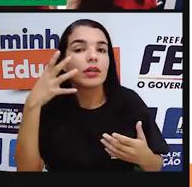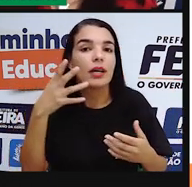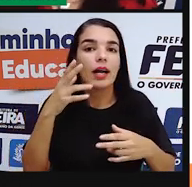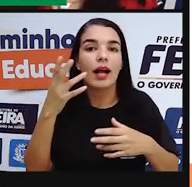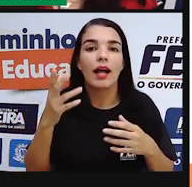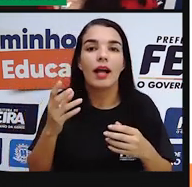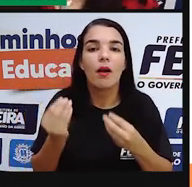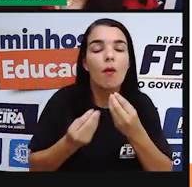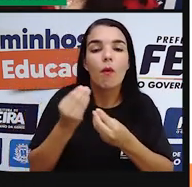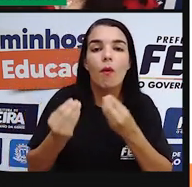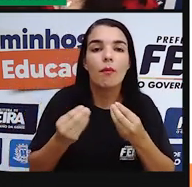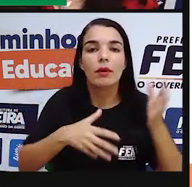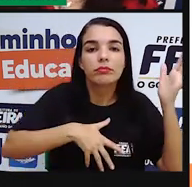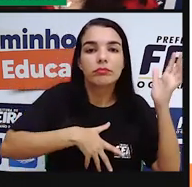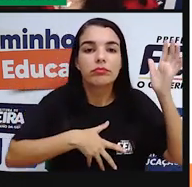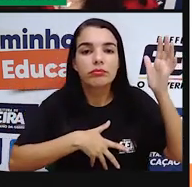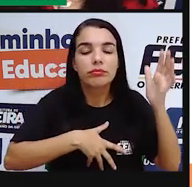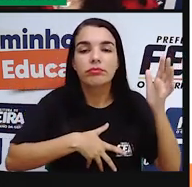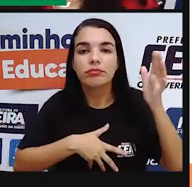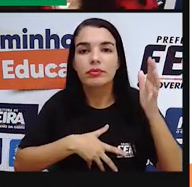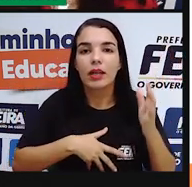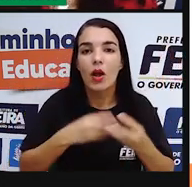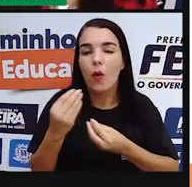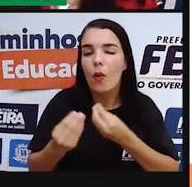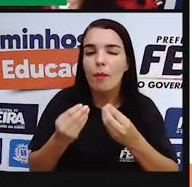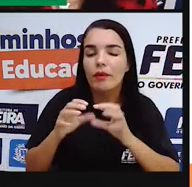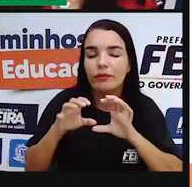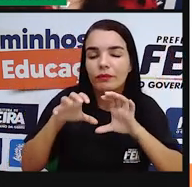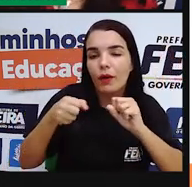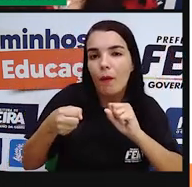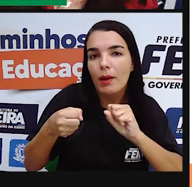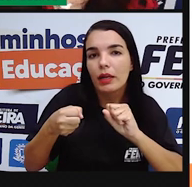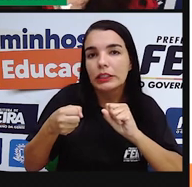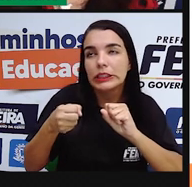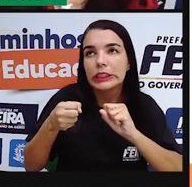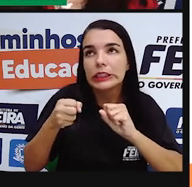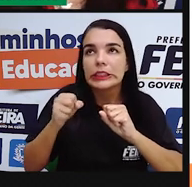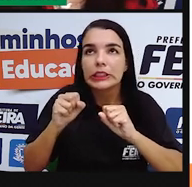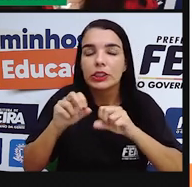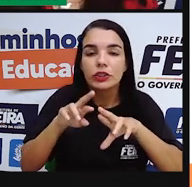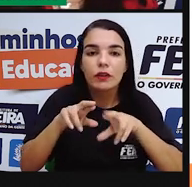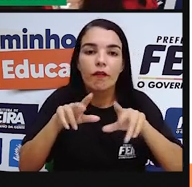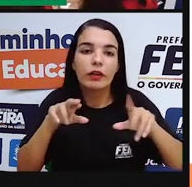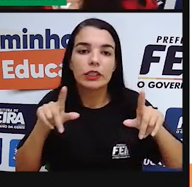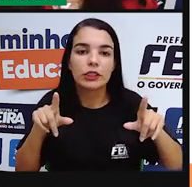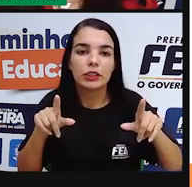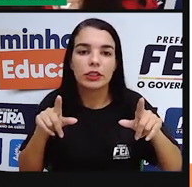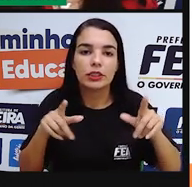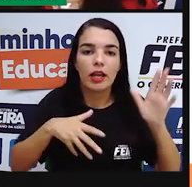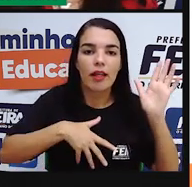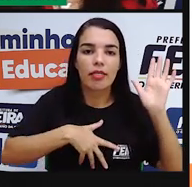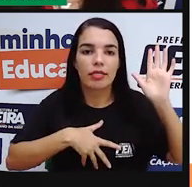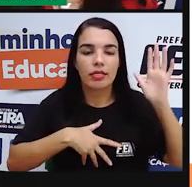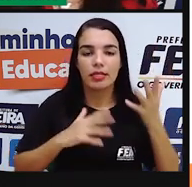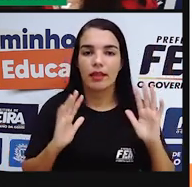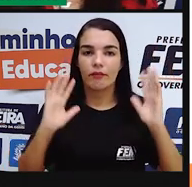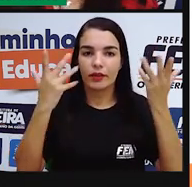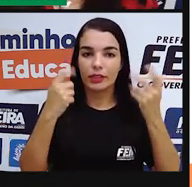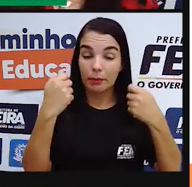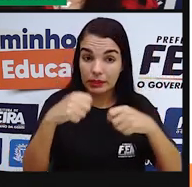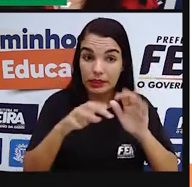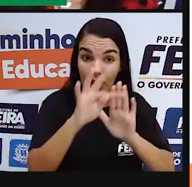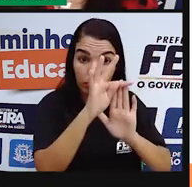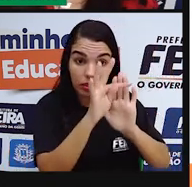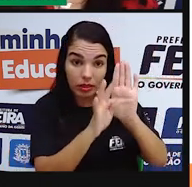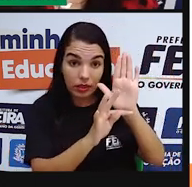as danças, de diferentes formas de festejar também, para vocês abordarem aí no texto de vocês.